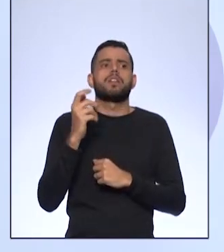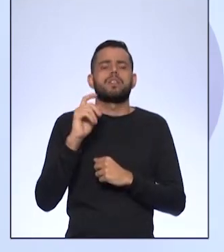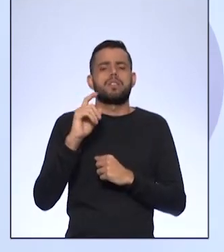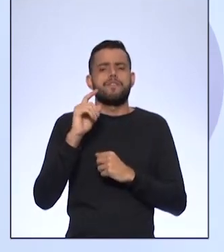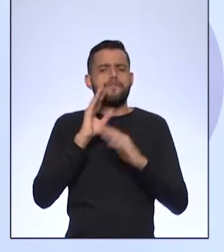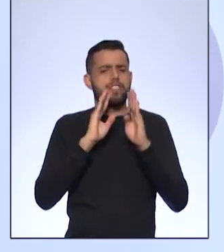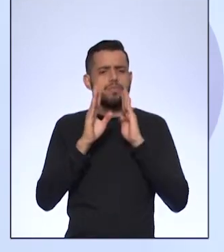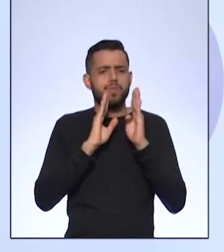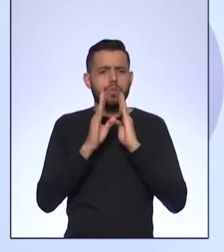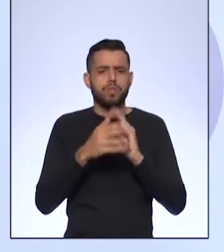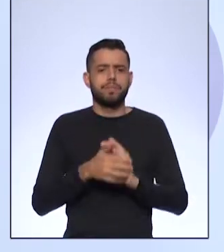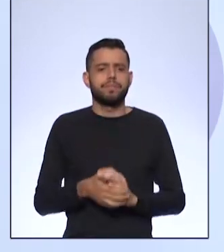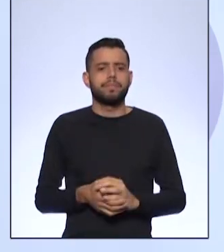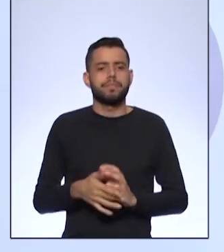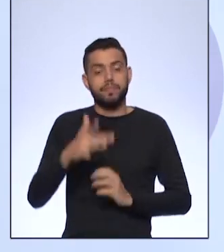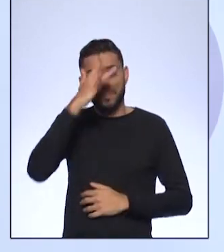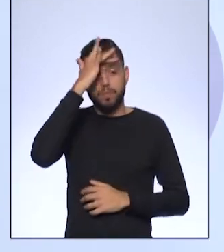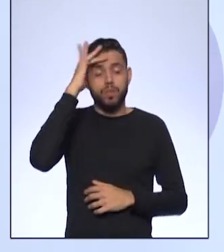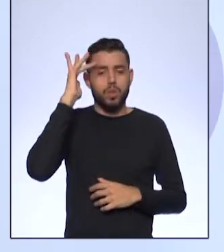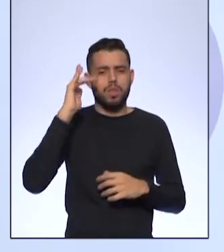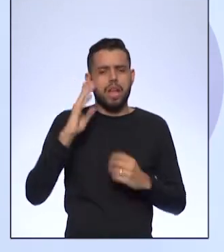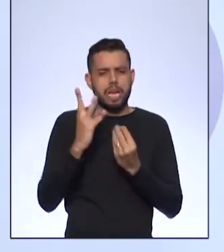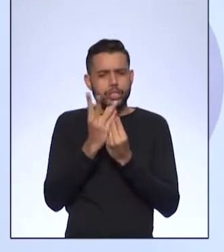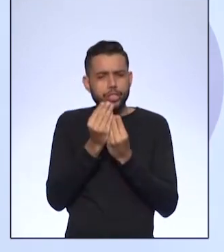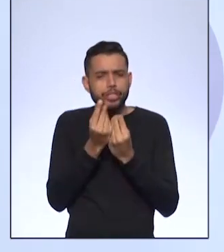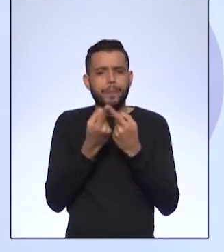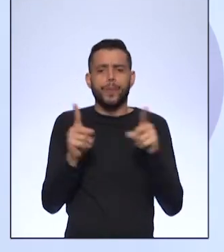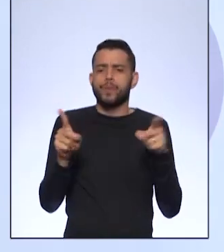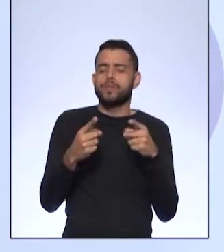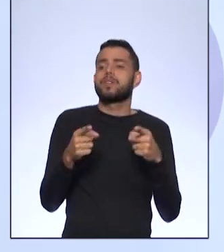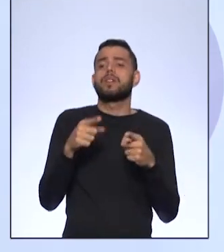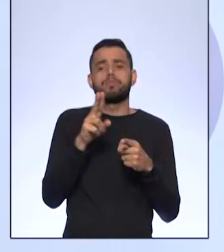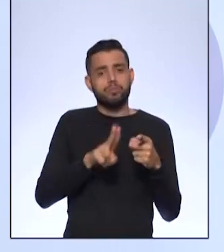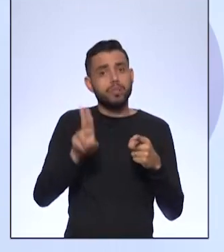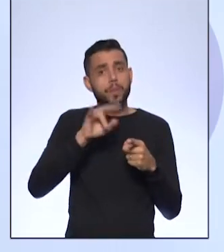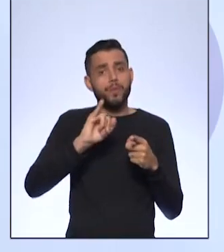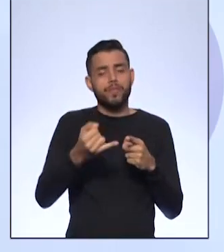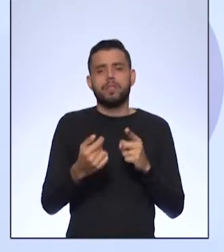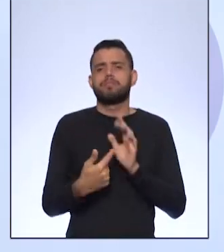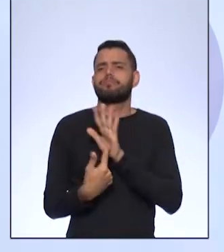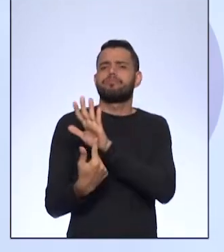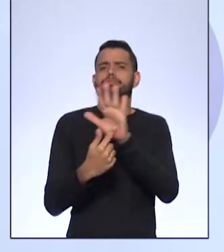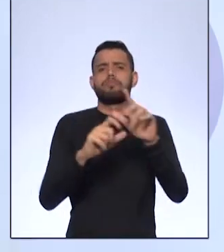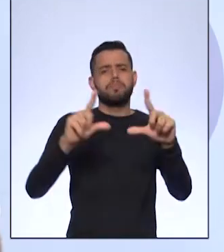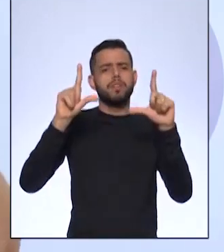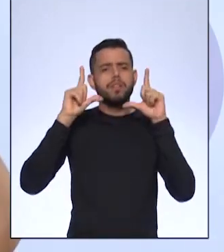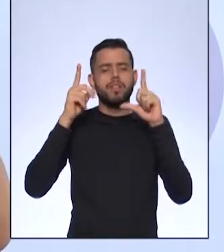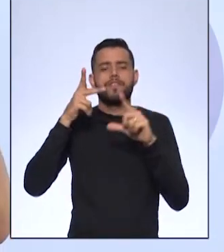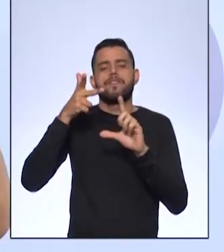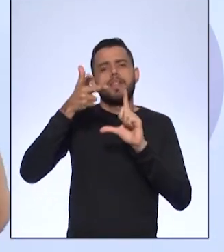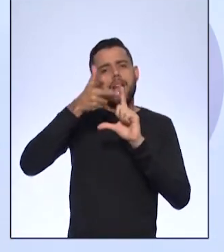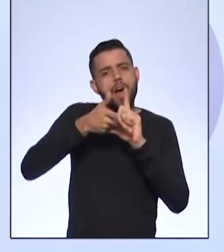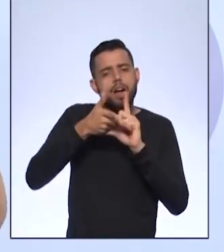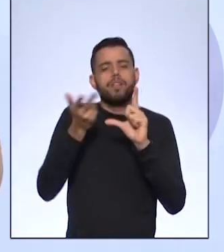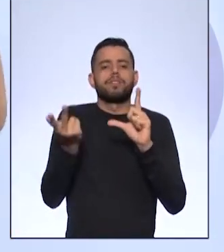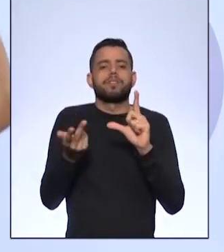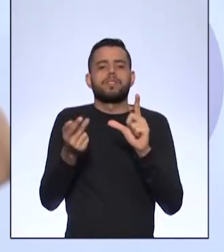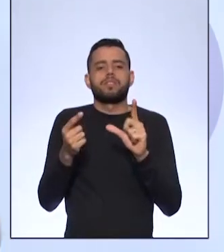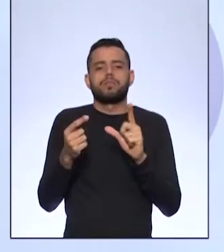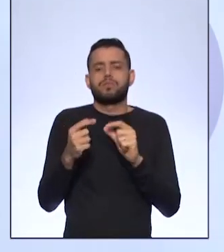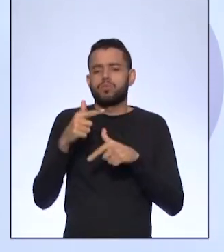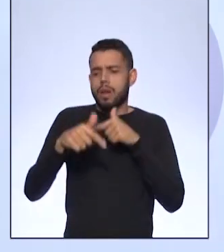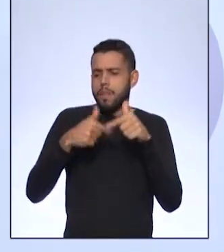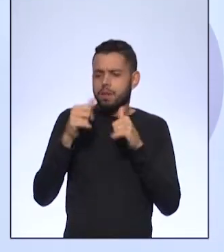Facebook. Músicos hoje usam essa plataforma como uma maneira de se vender, né? De fazer lives, de ir lá e promover